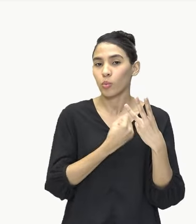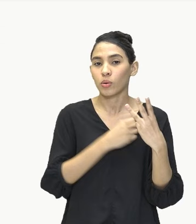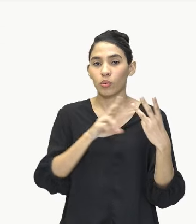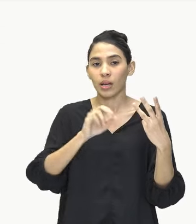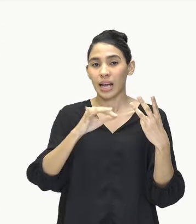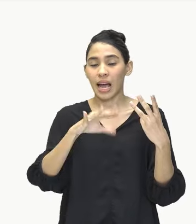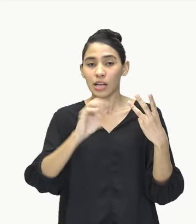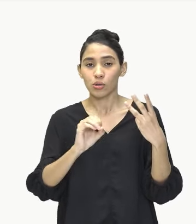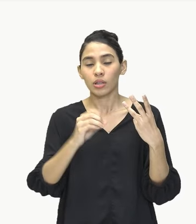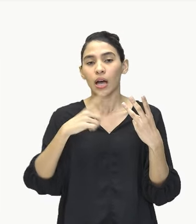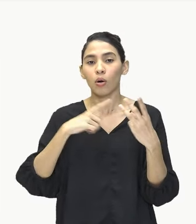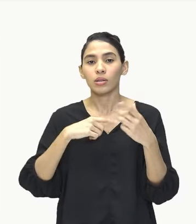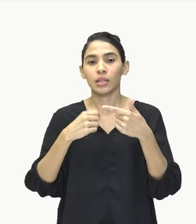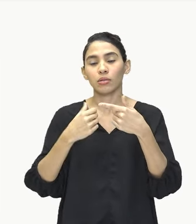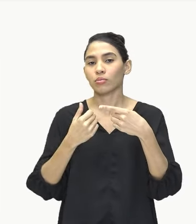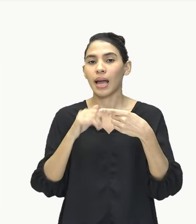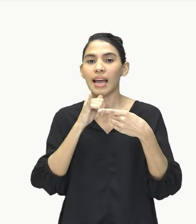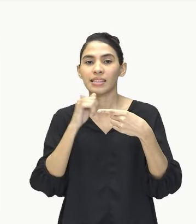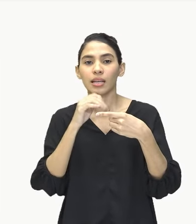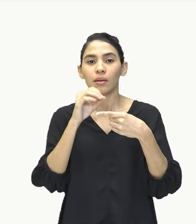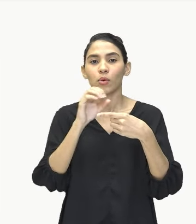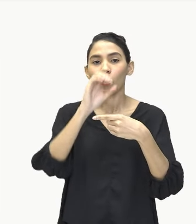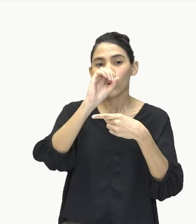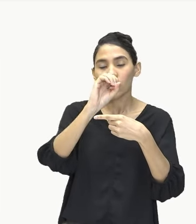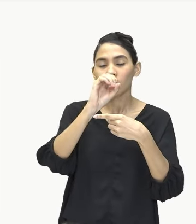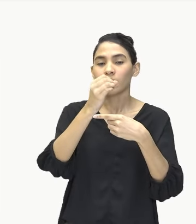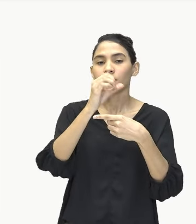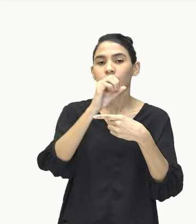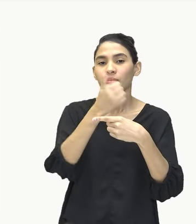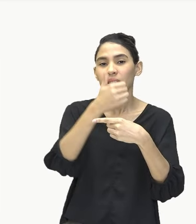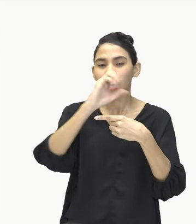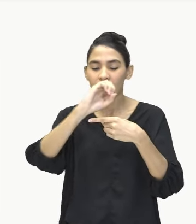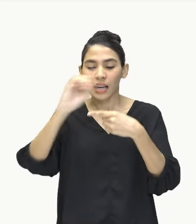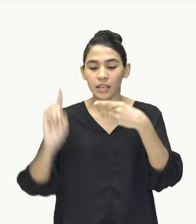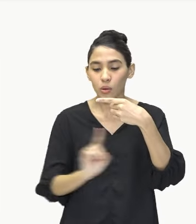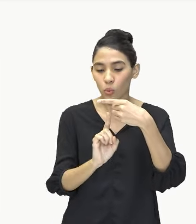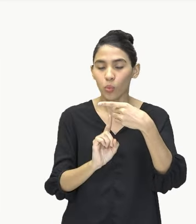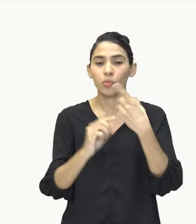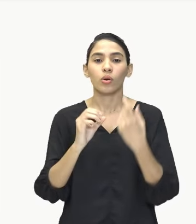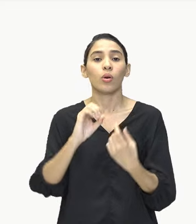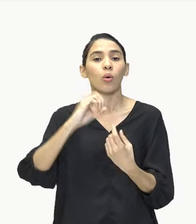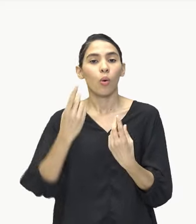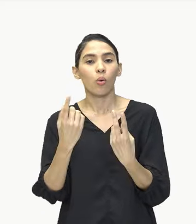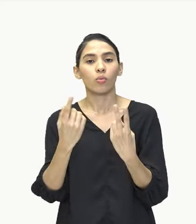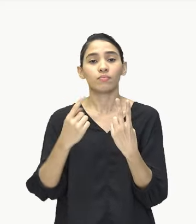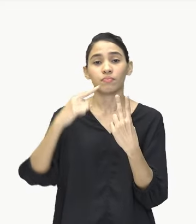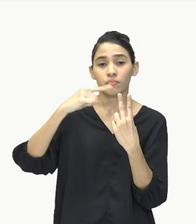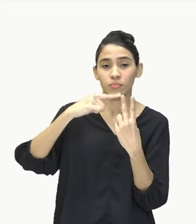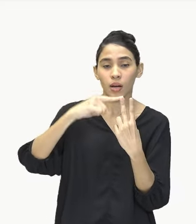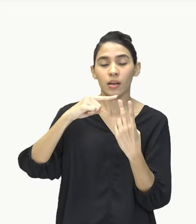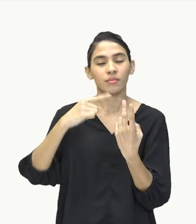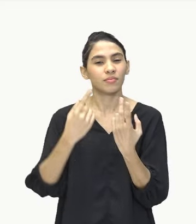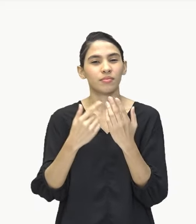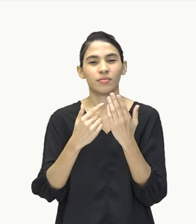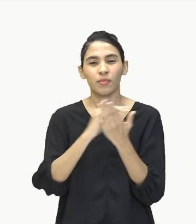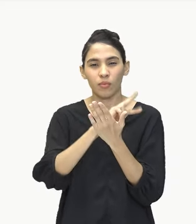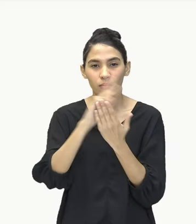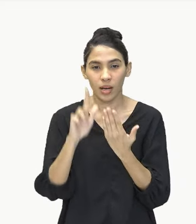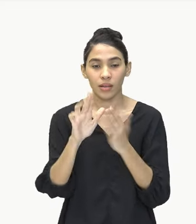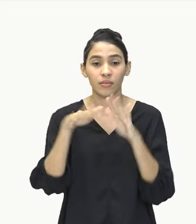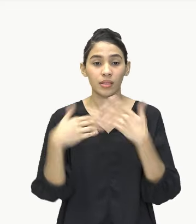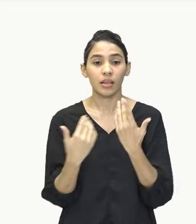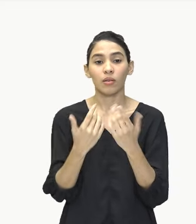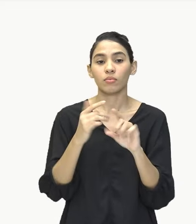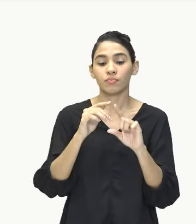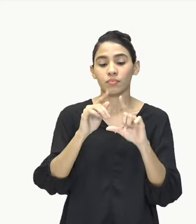fração. Ele pode ser uma raiz, pode ser um número decimal. Então, A, aqui nesta